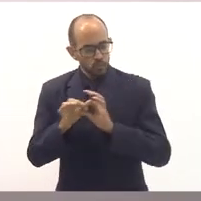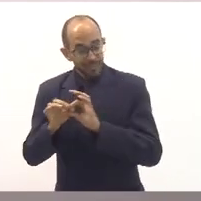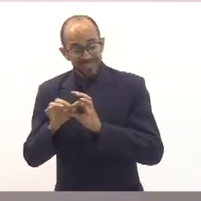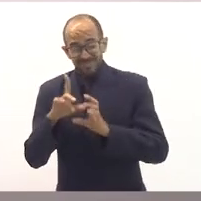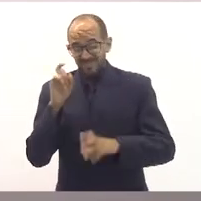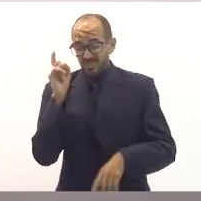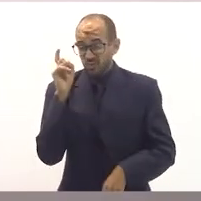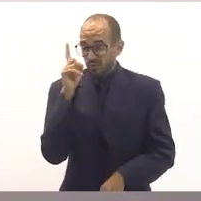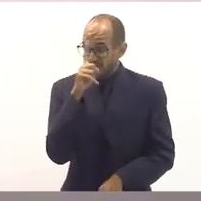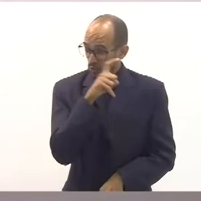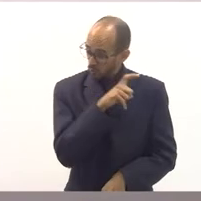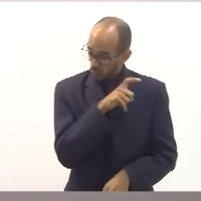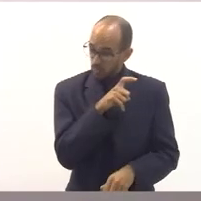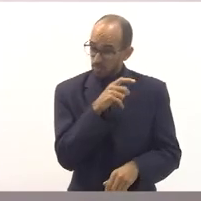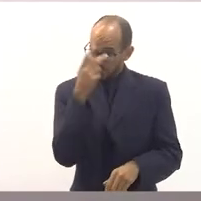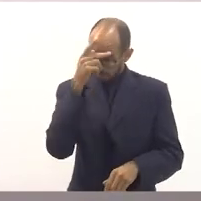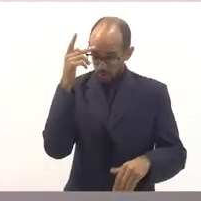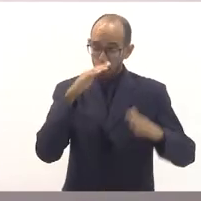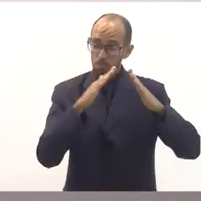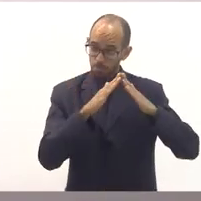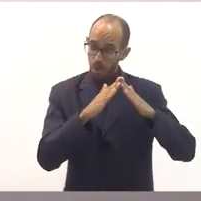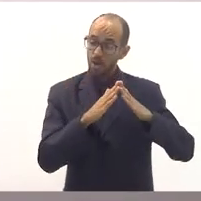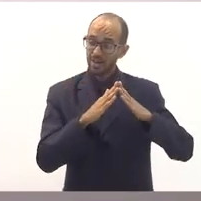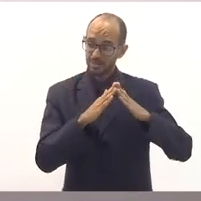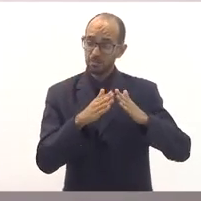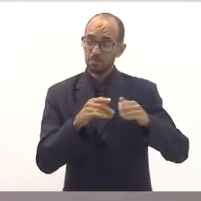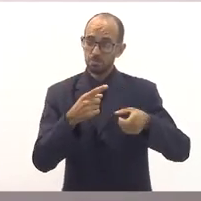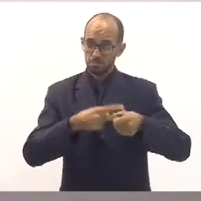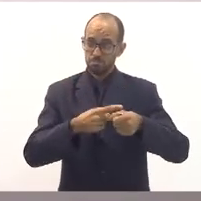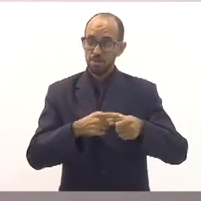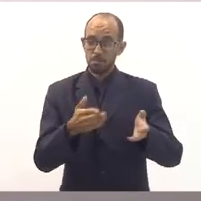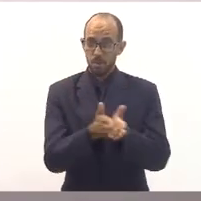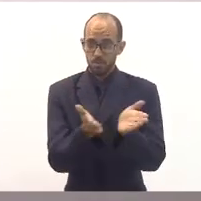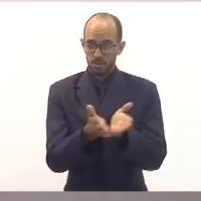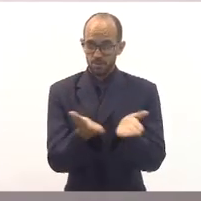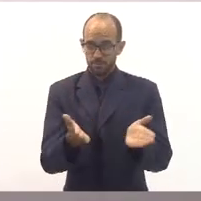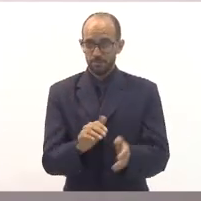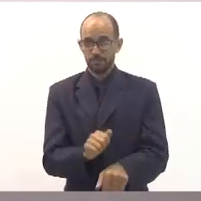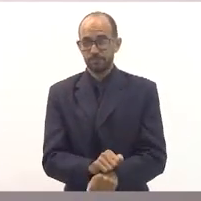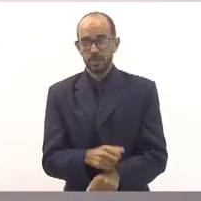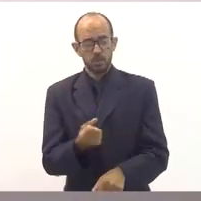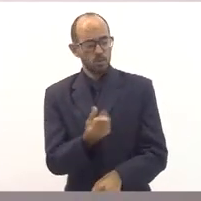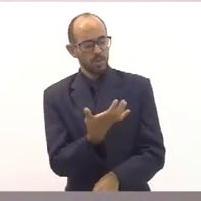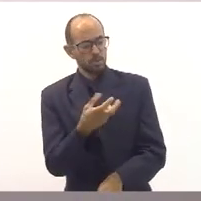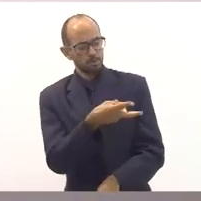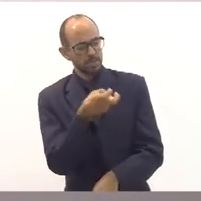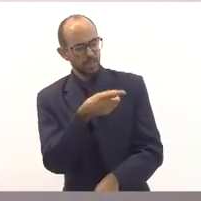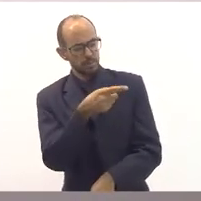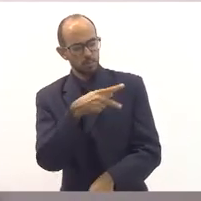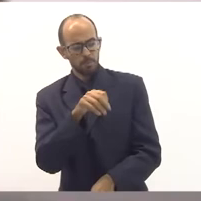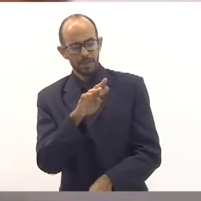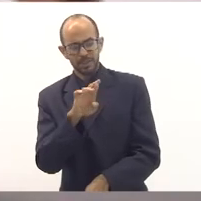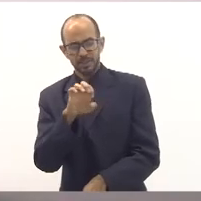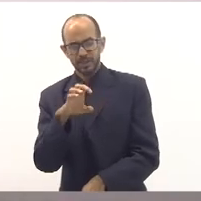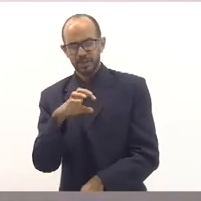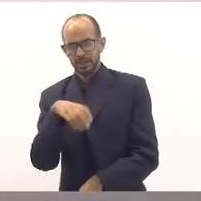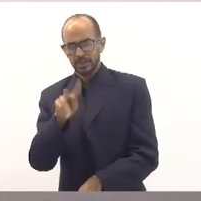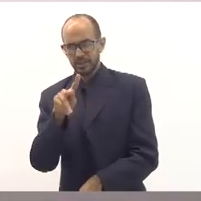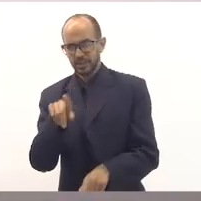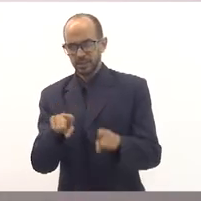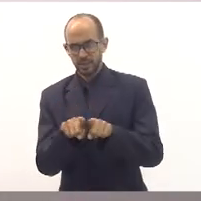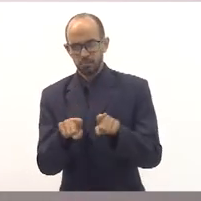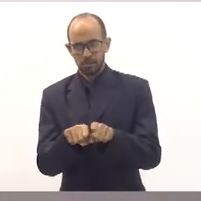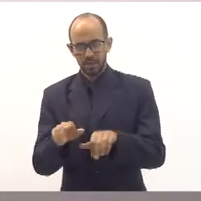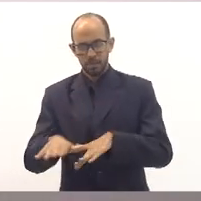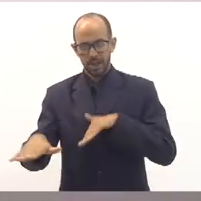difícil de morador periférico então quando eu hoje escuto o Patrick falar o relato dele a nossa colega também